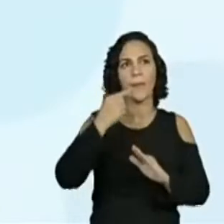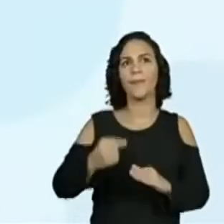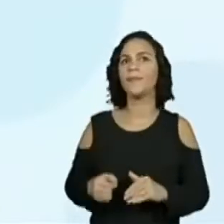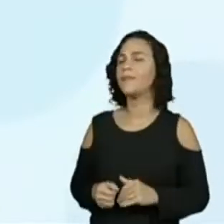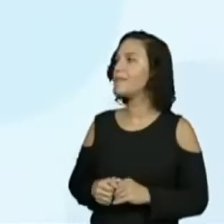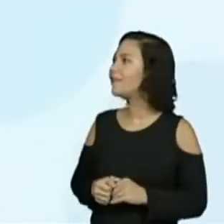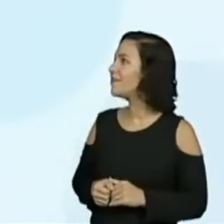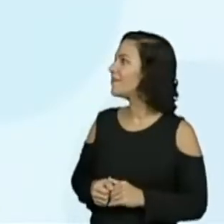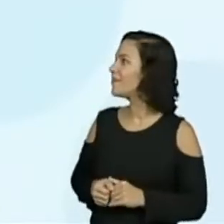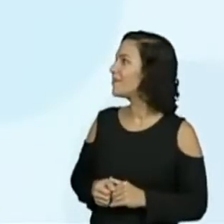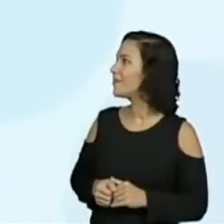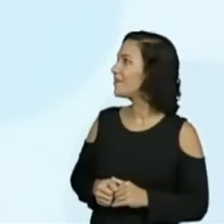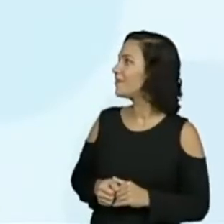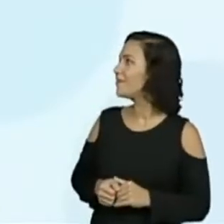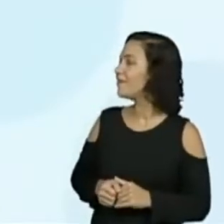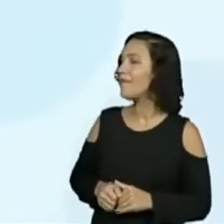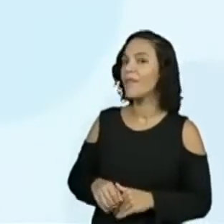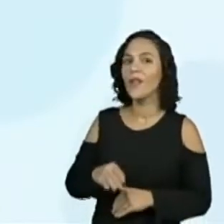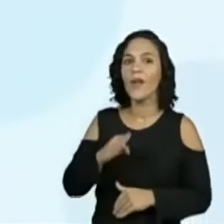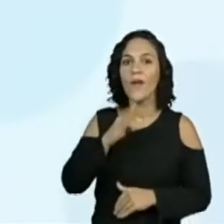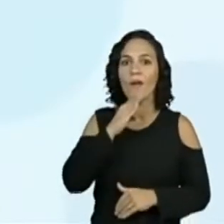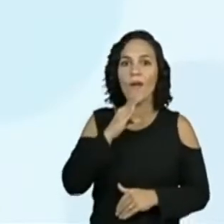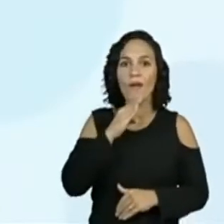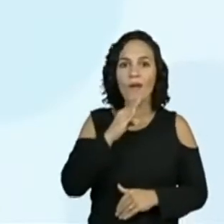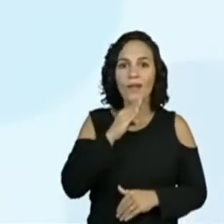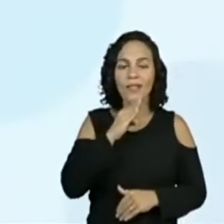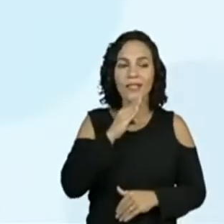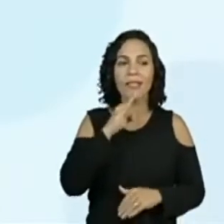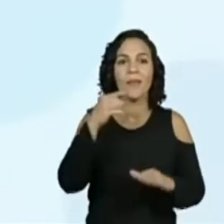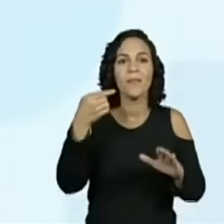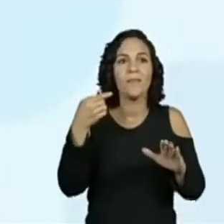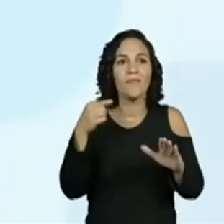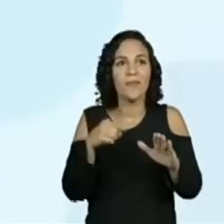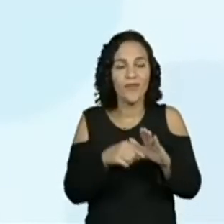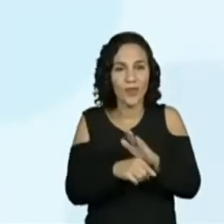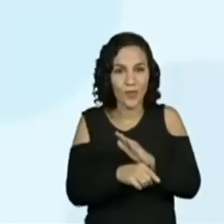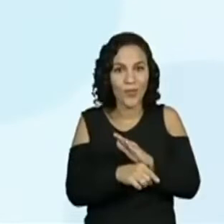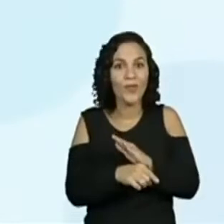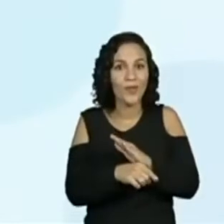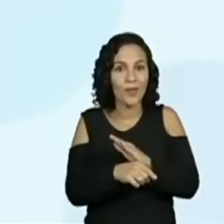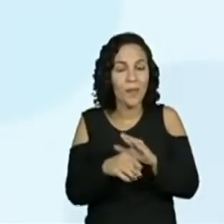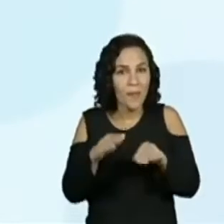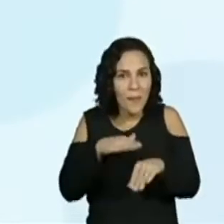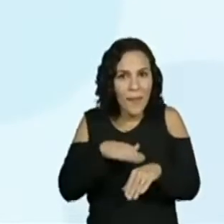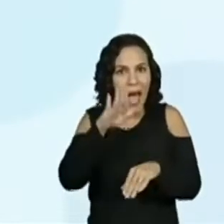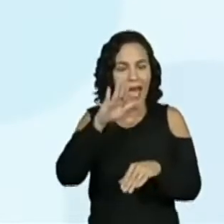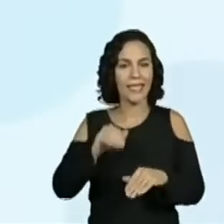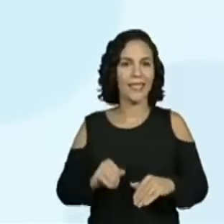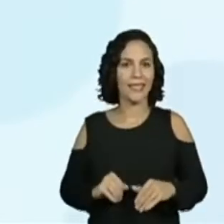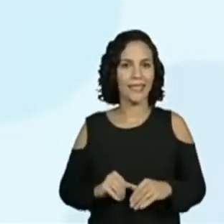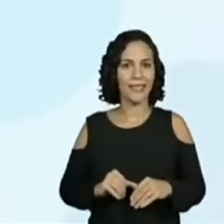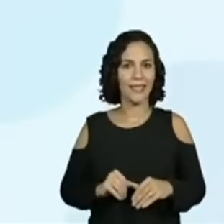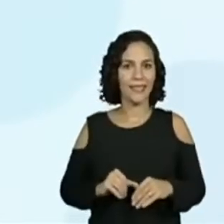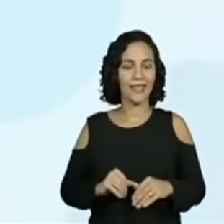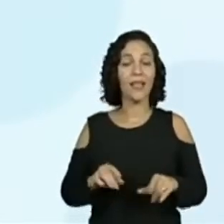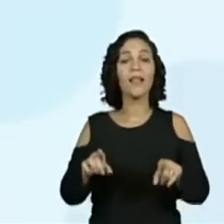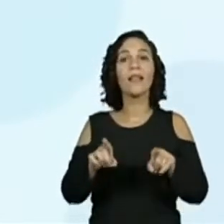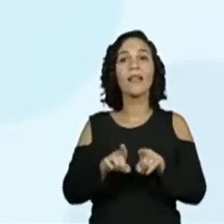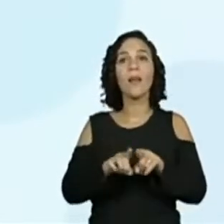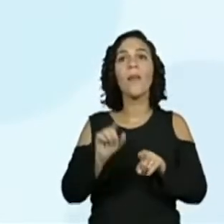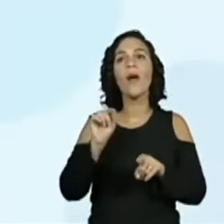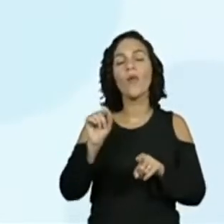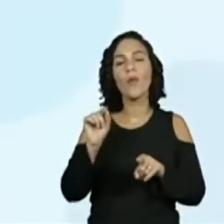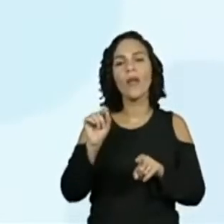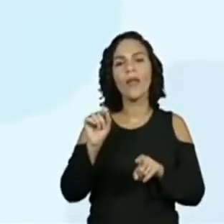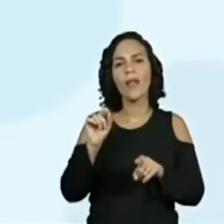conhecer mais. Nós vamos conhecer mais da legenda. E a gente pode dizer